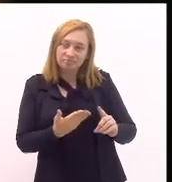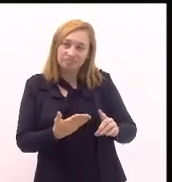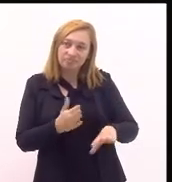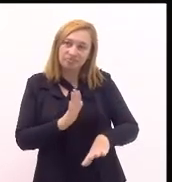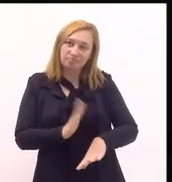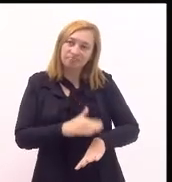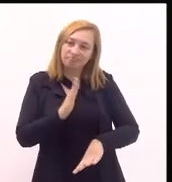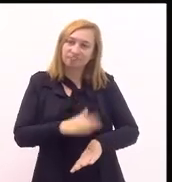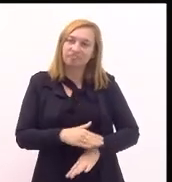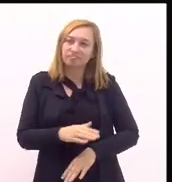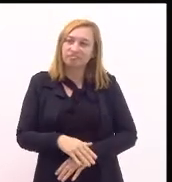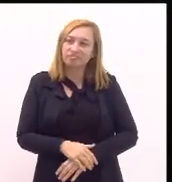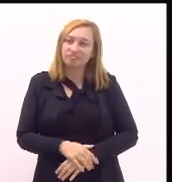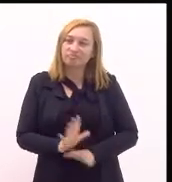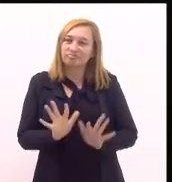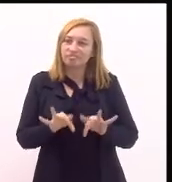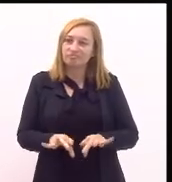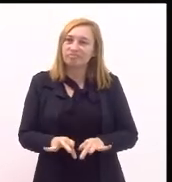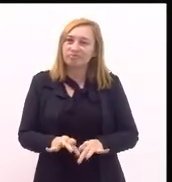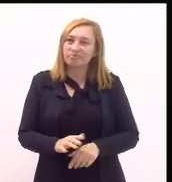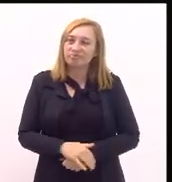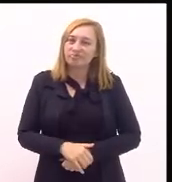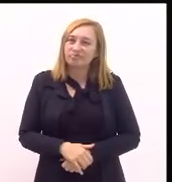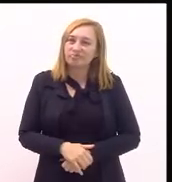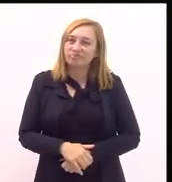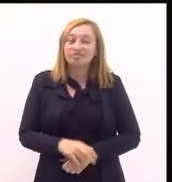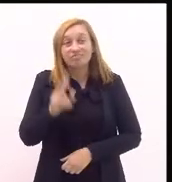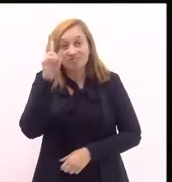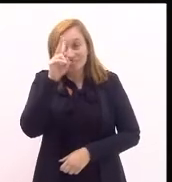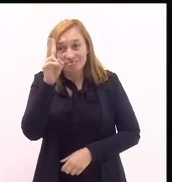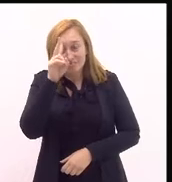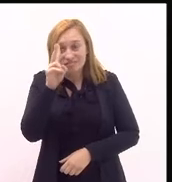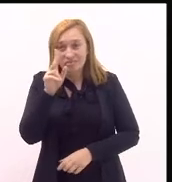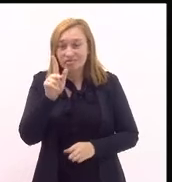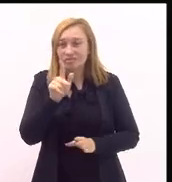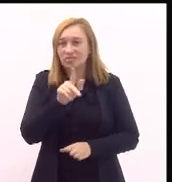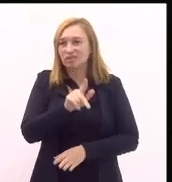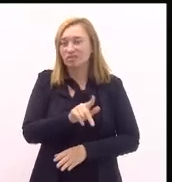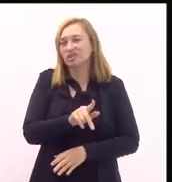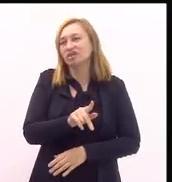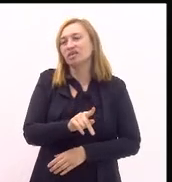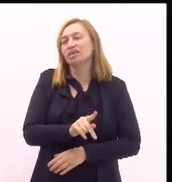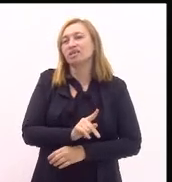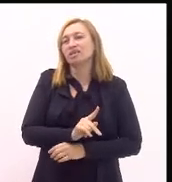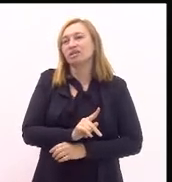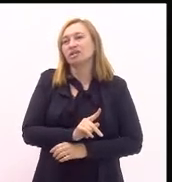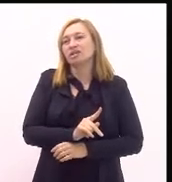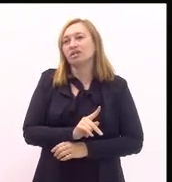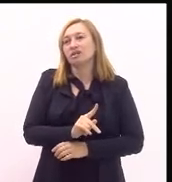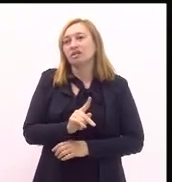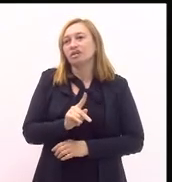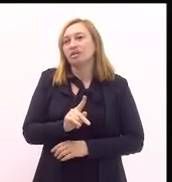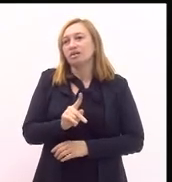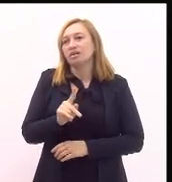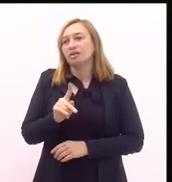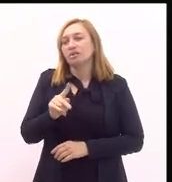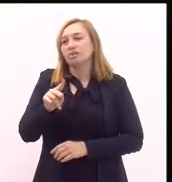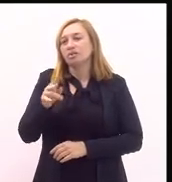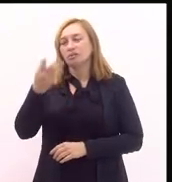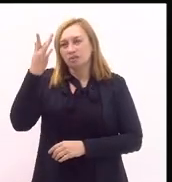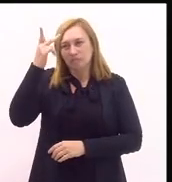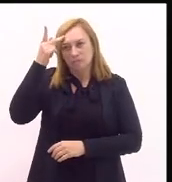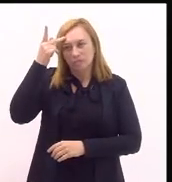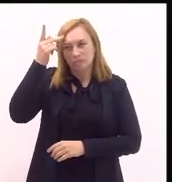mais E para finalizar minha sala lembrando provérbios 31 né mulher